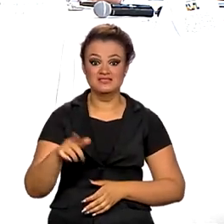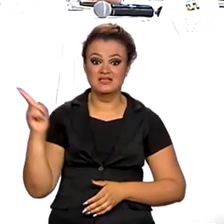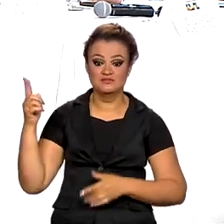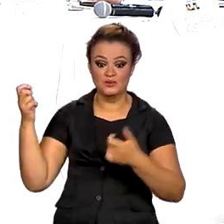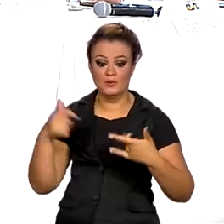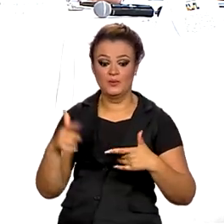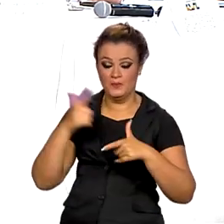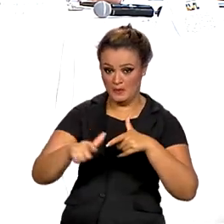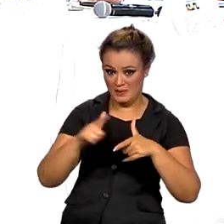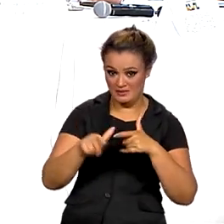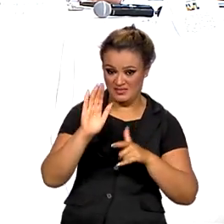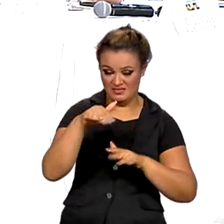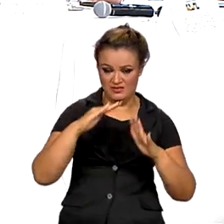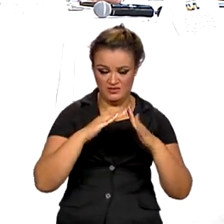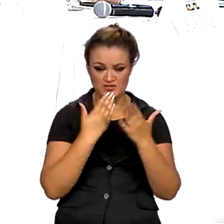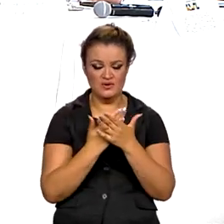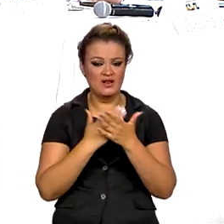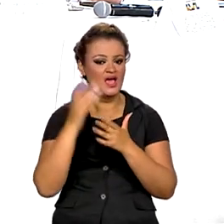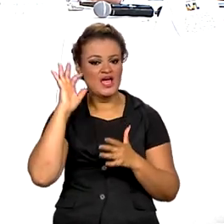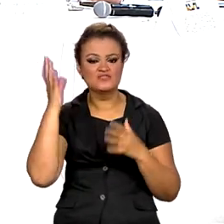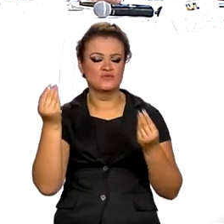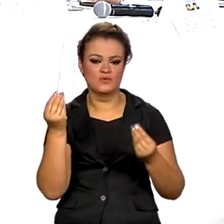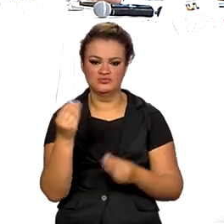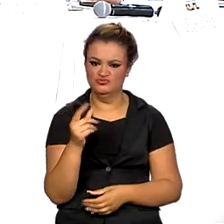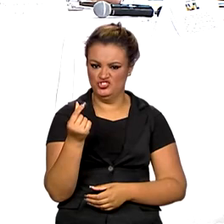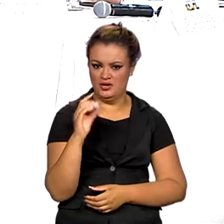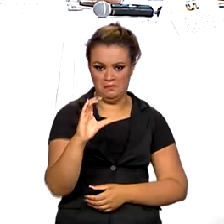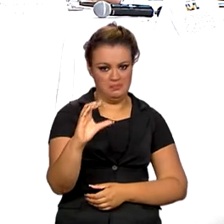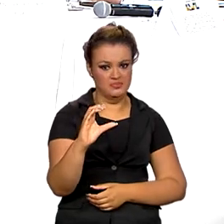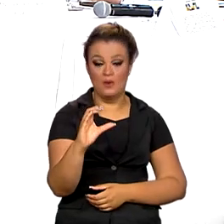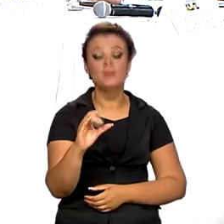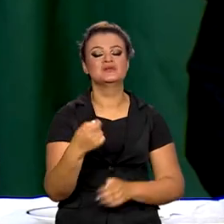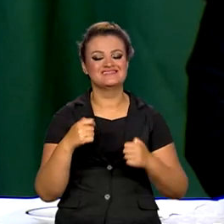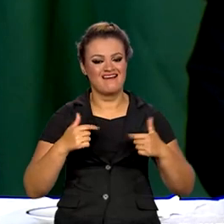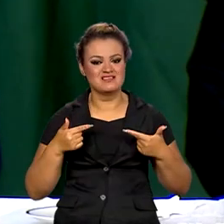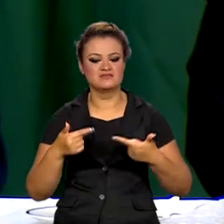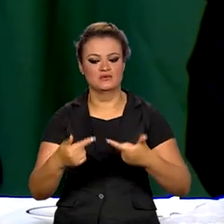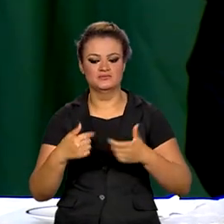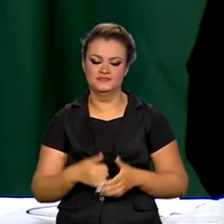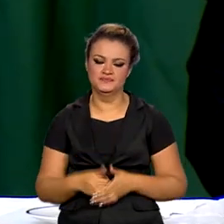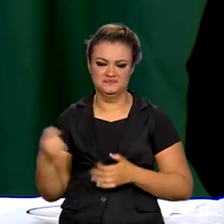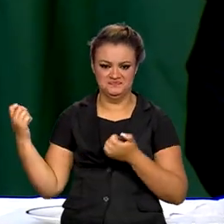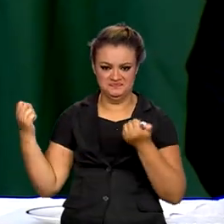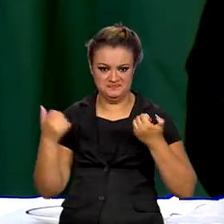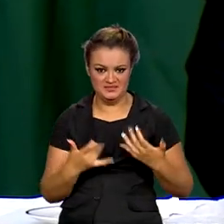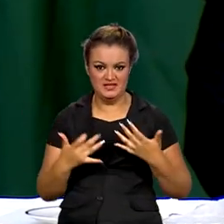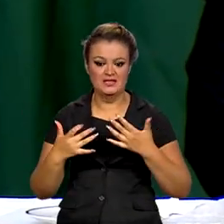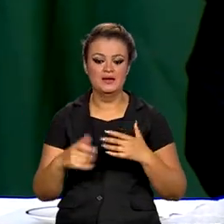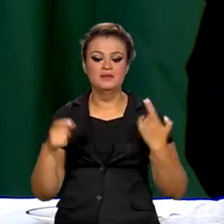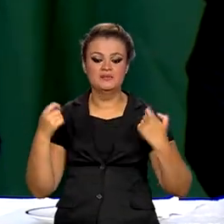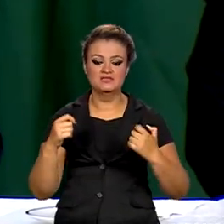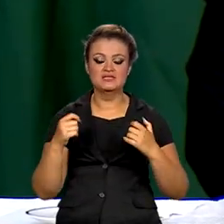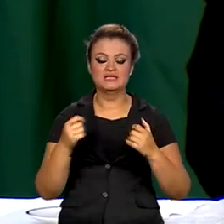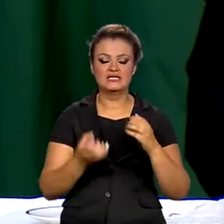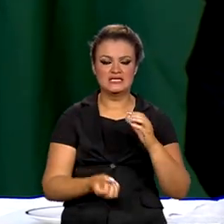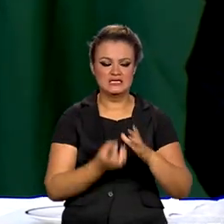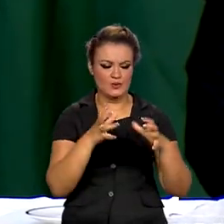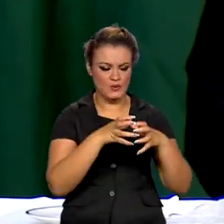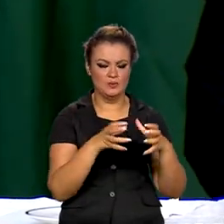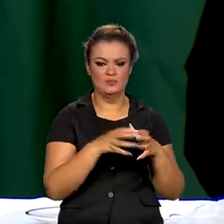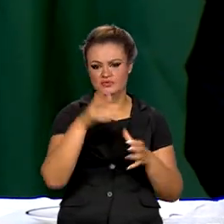da violência nas escolas não será resolvido com dinheiro, mas com atitudes. É por isso que tem que criar comitê de